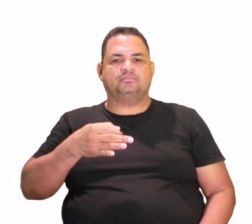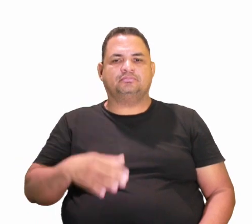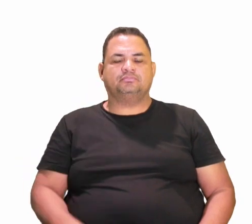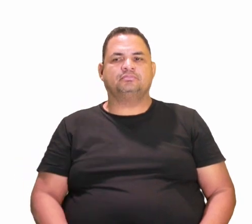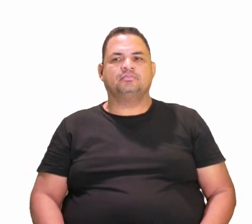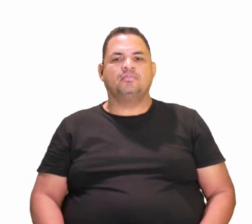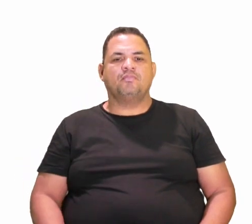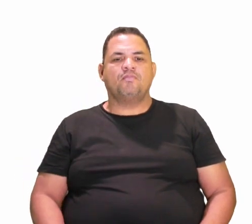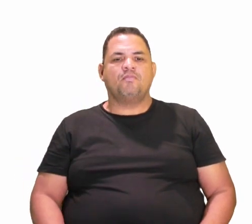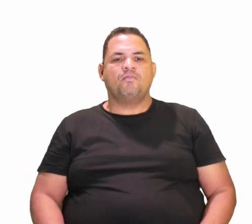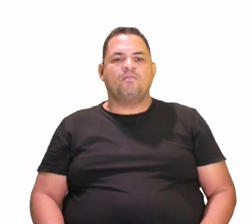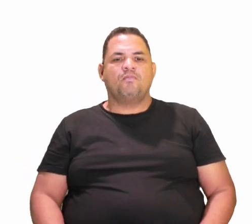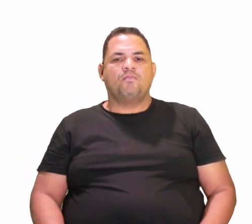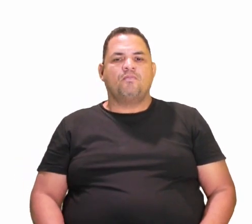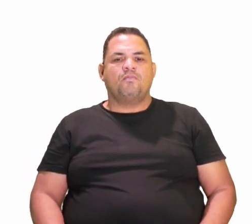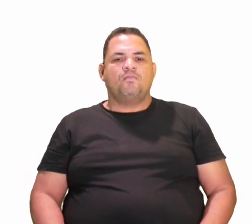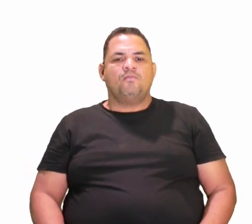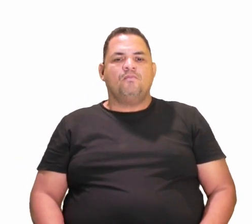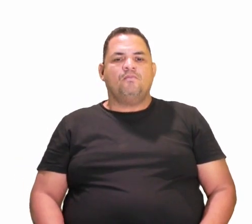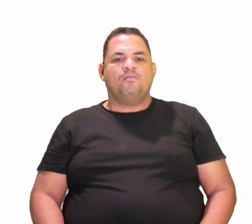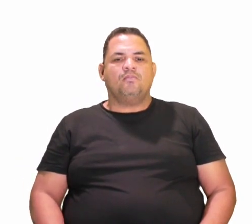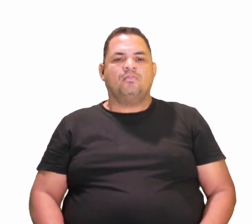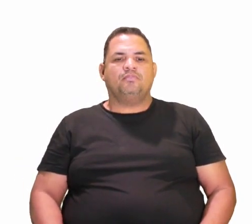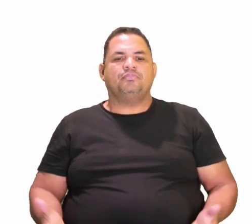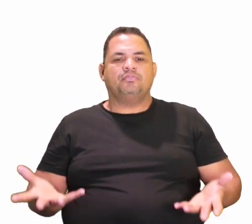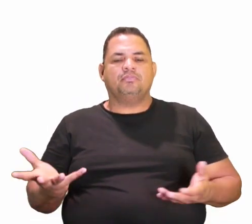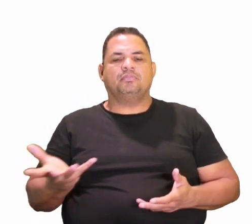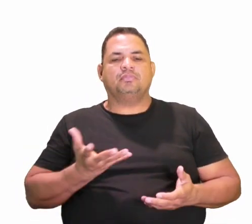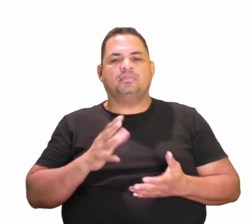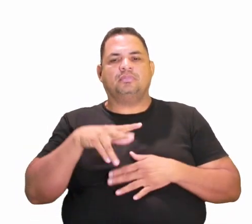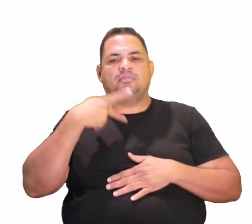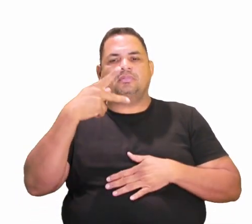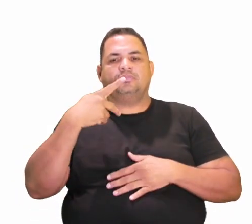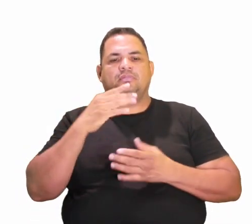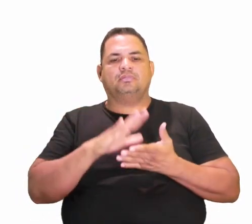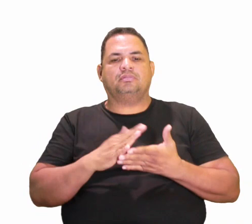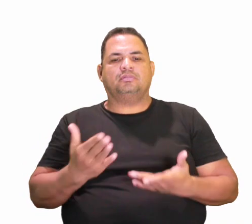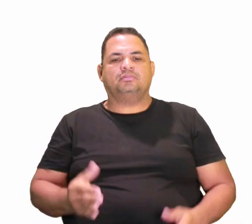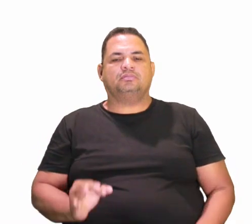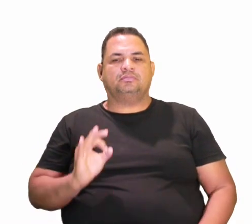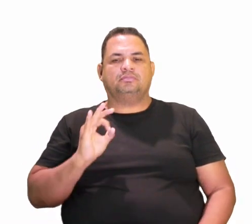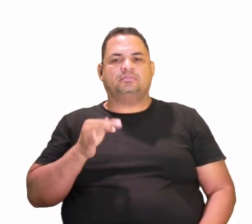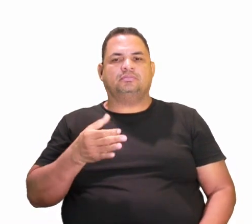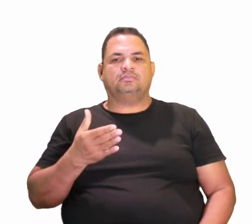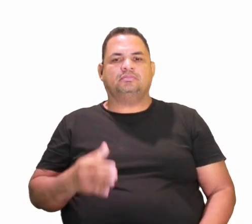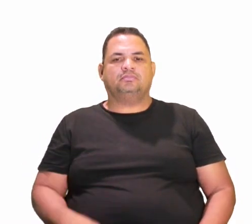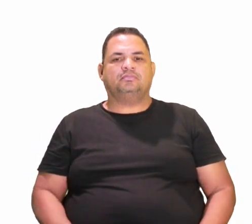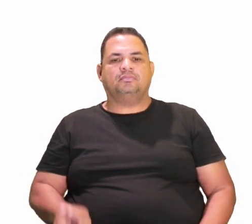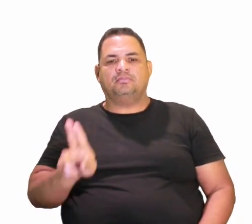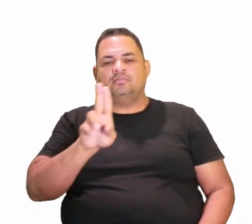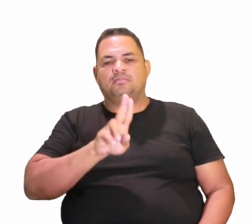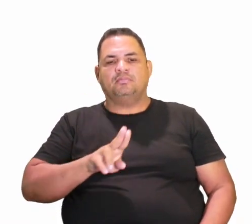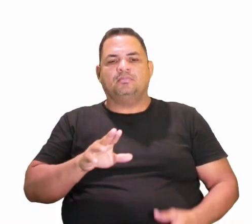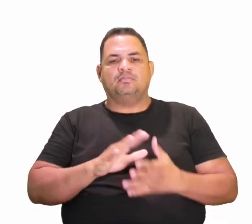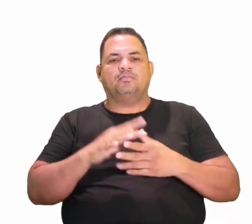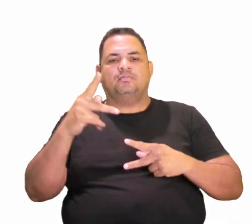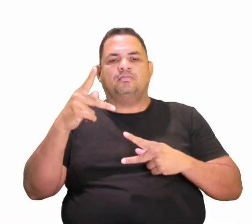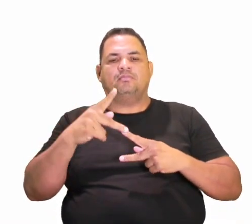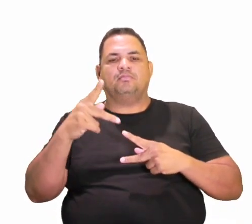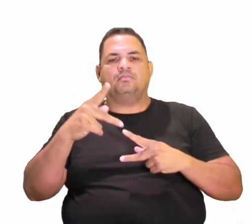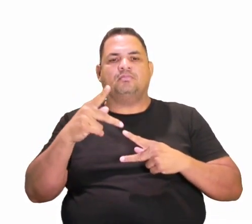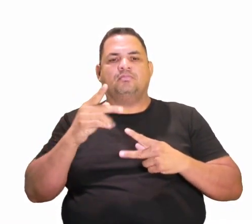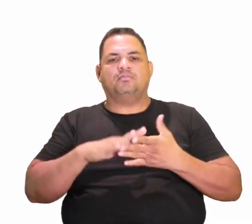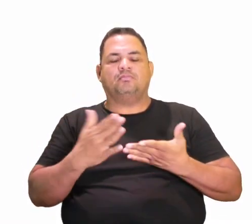When is it in Brazil? E eu quero comentar com vocês justamente sobre isso aqui, ó. Sobre o uso do pronome pessoal